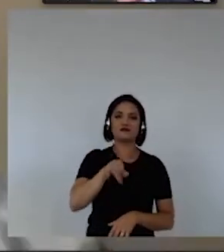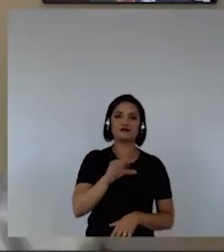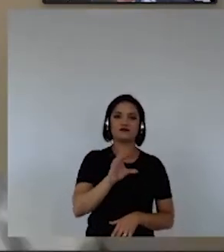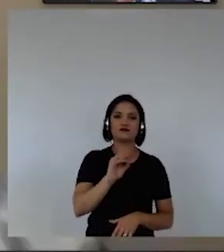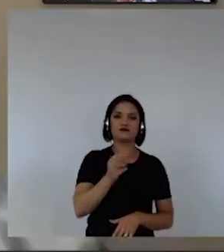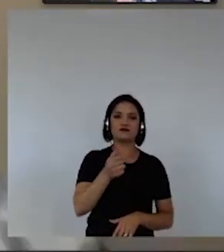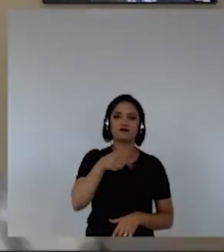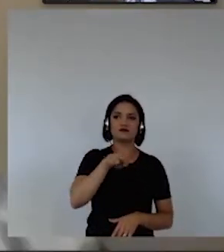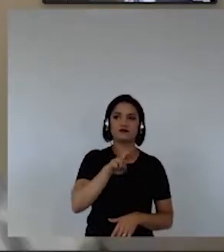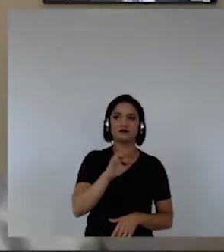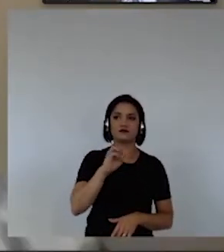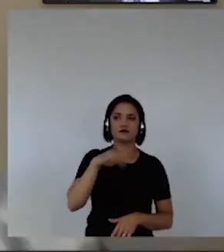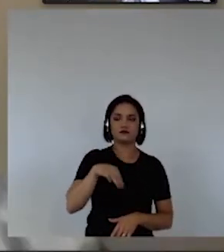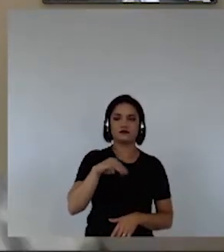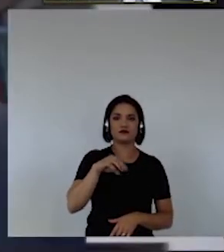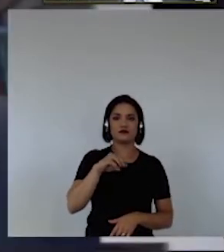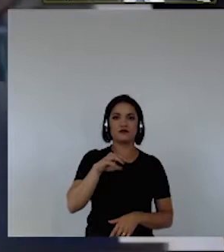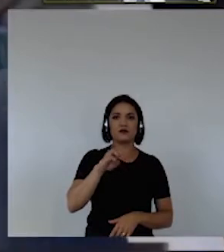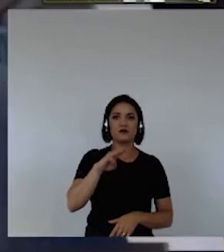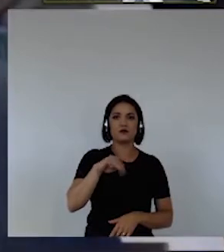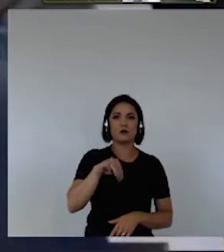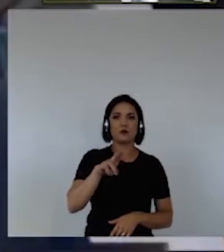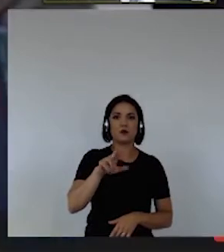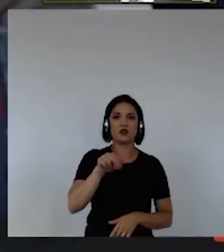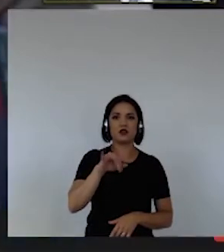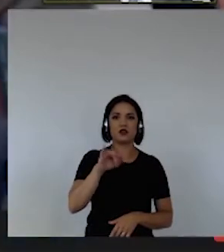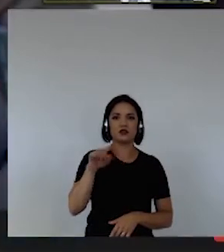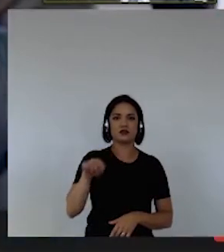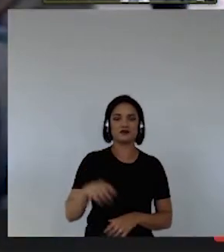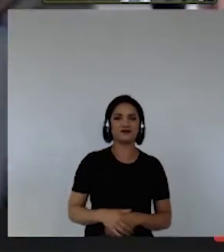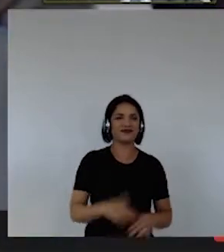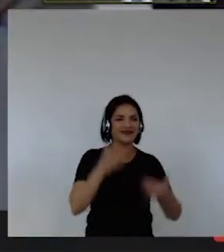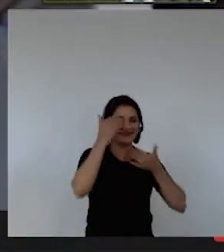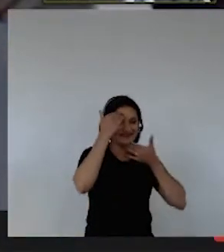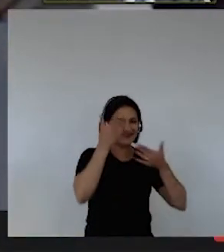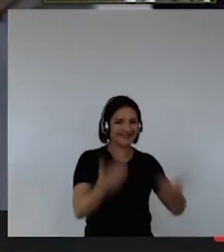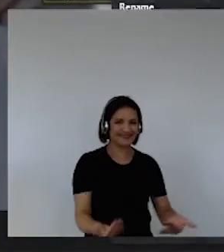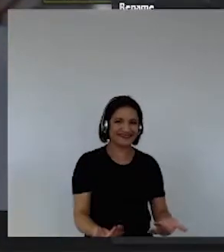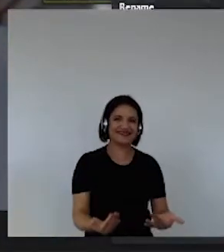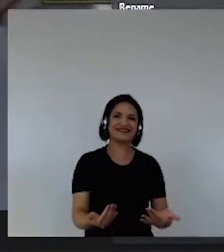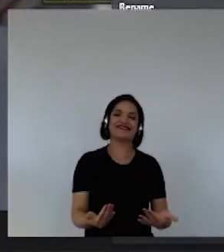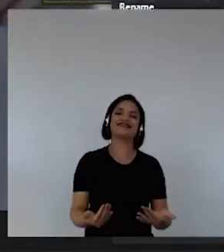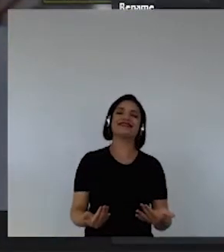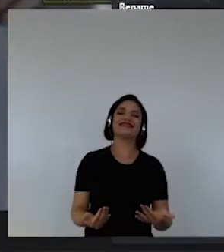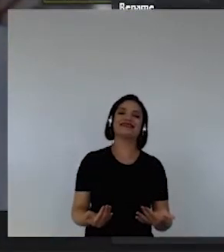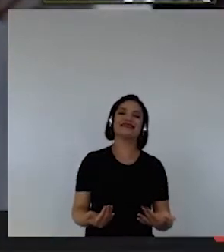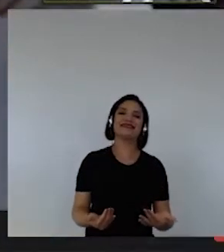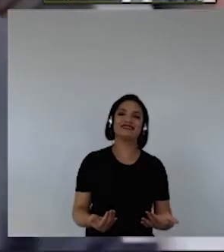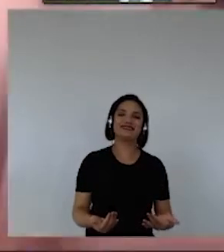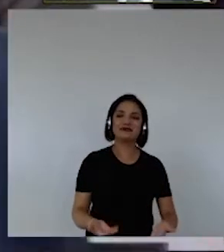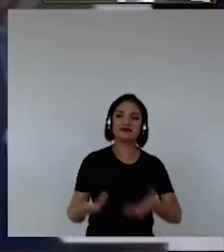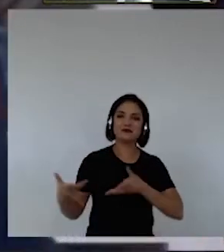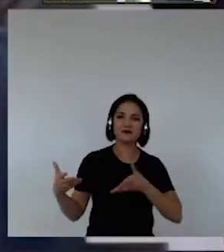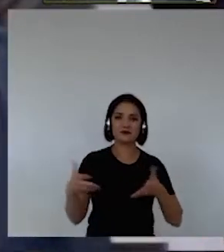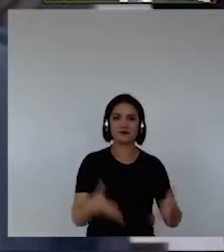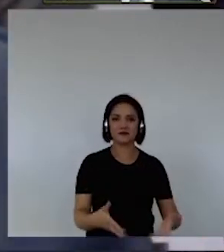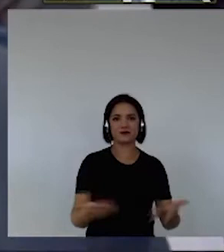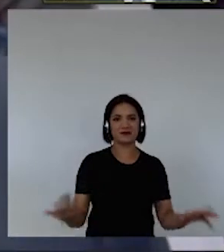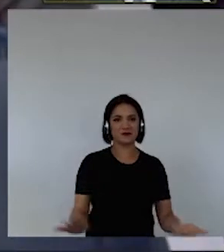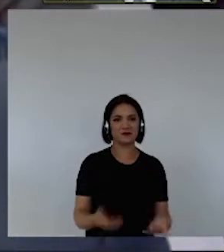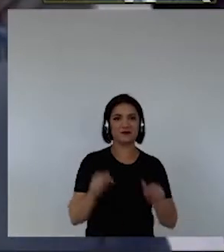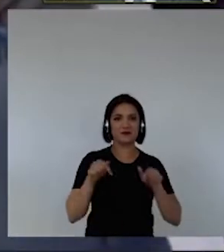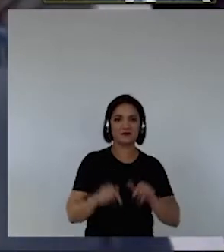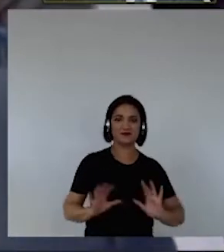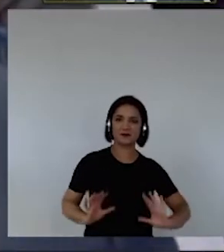Muniz. Obrigado, doutora Veralice. Agradeço em seu nome a participação aqui